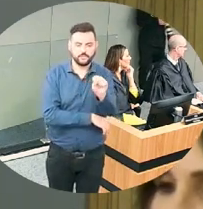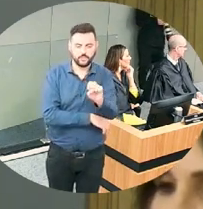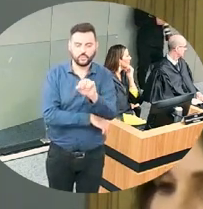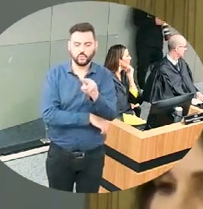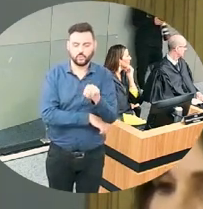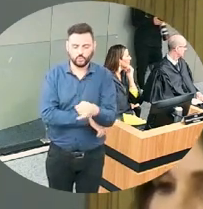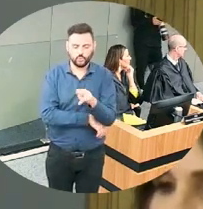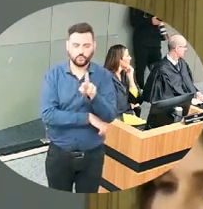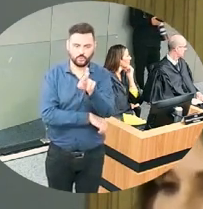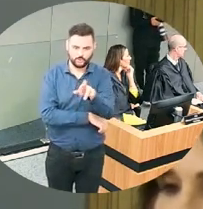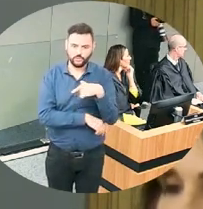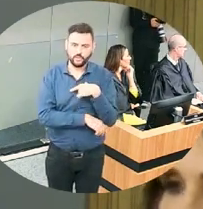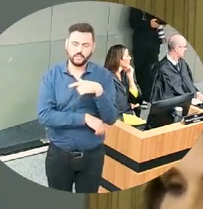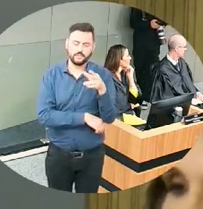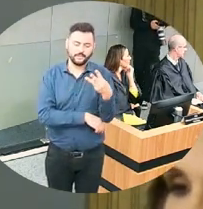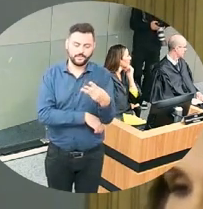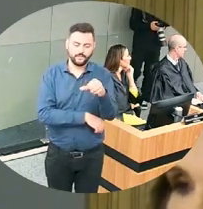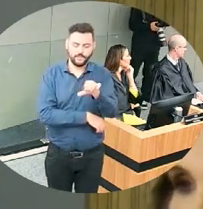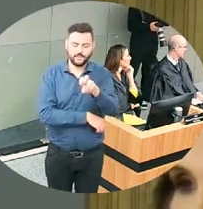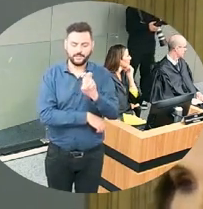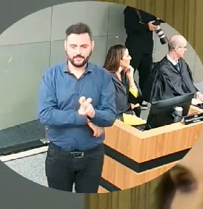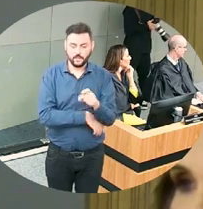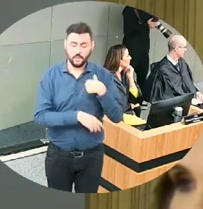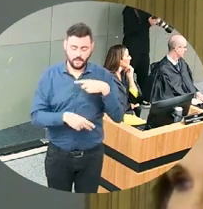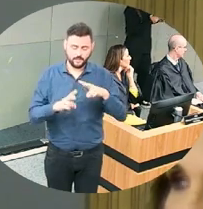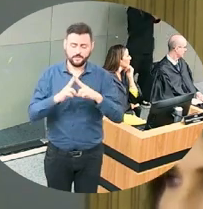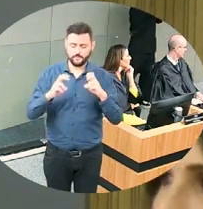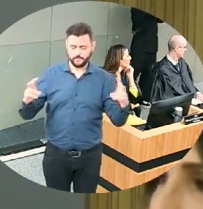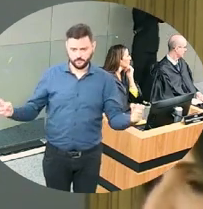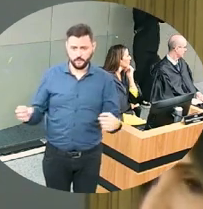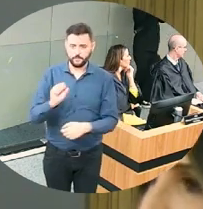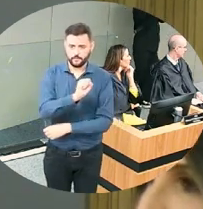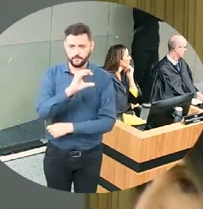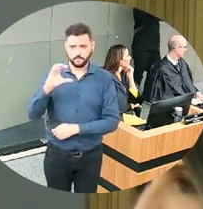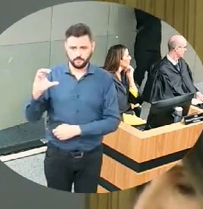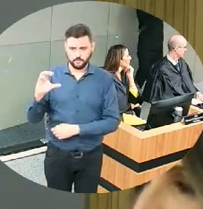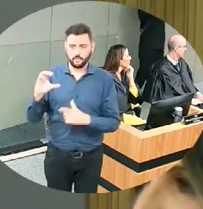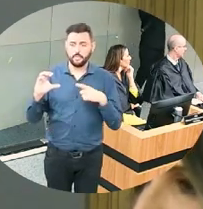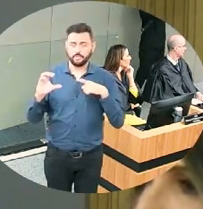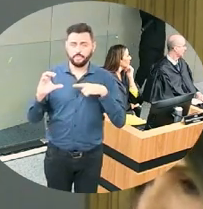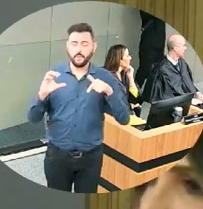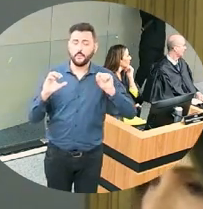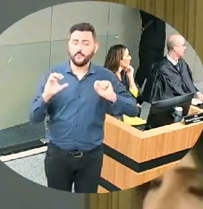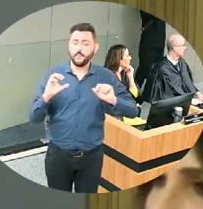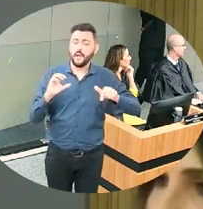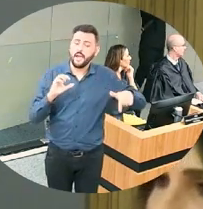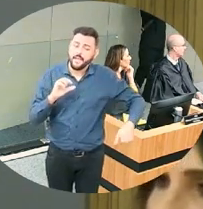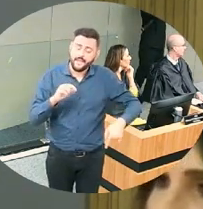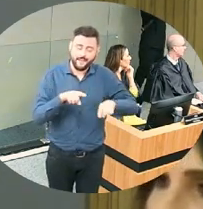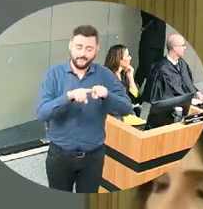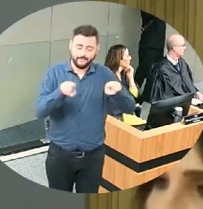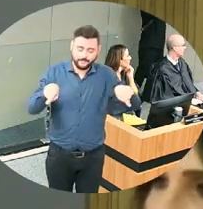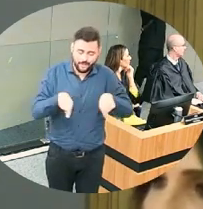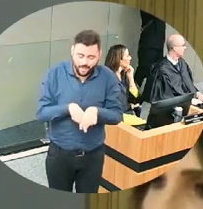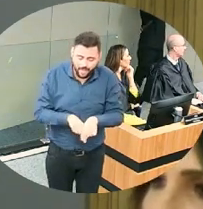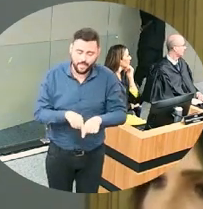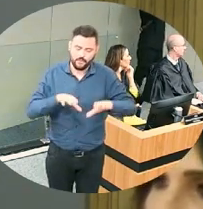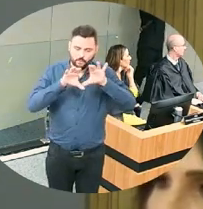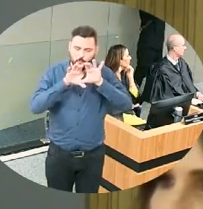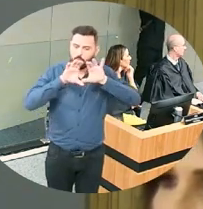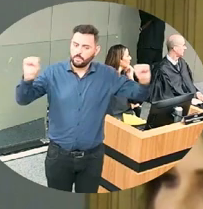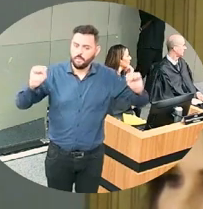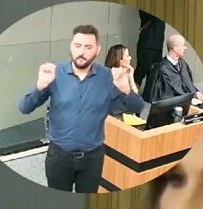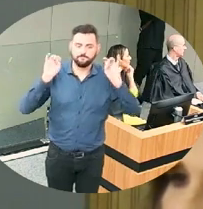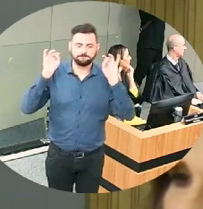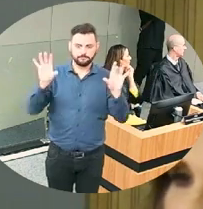395 nesta cidade de Florianópolis Estado de Santa Catarina perante o egrgio tribunal pleno reunido em